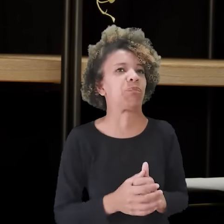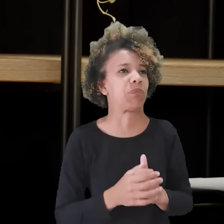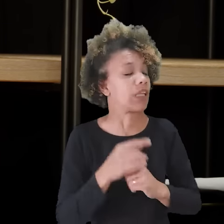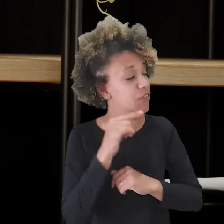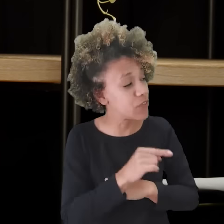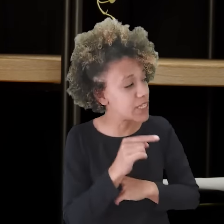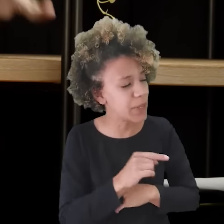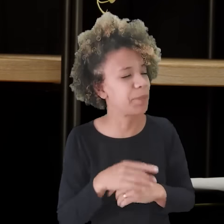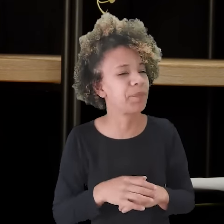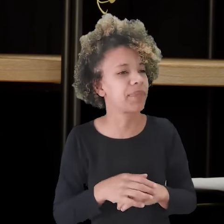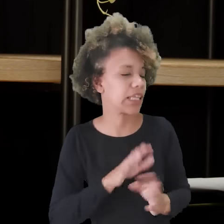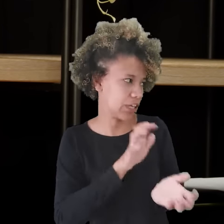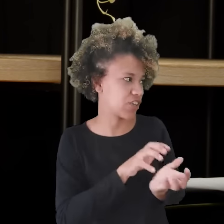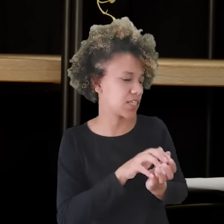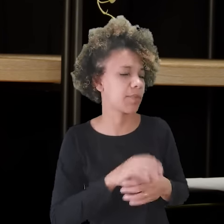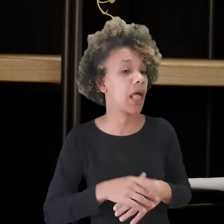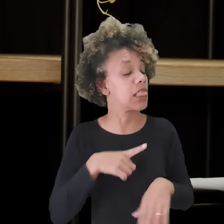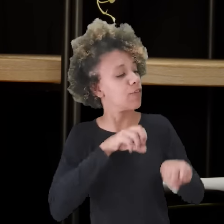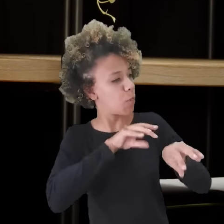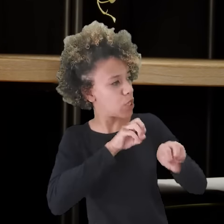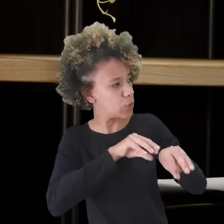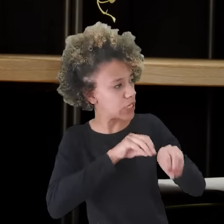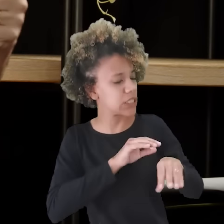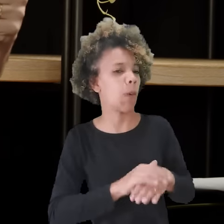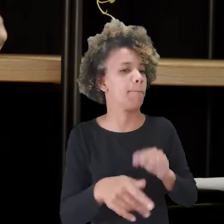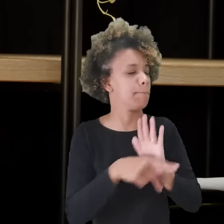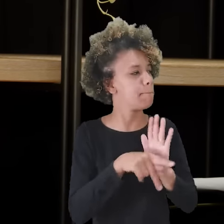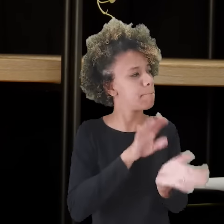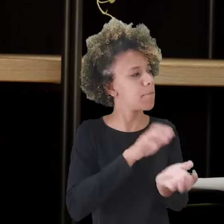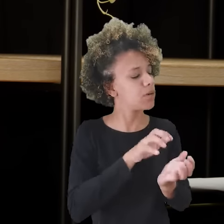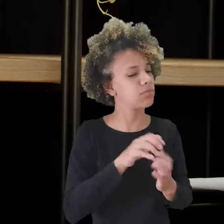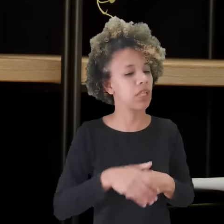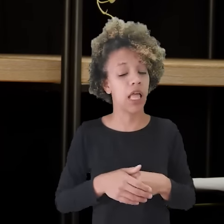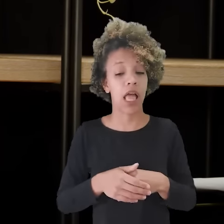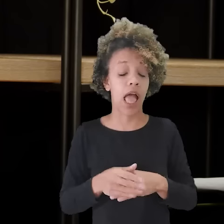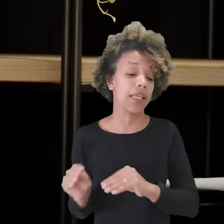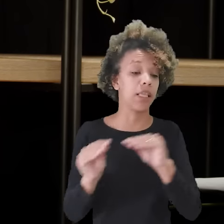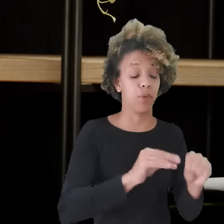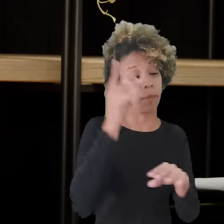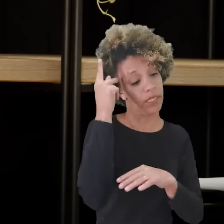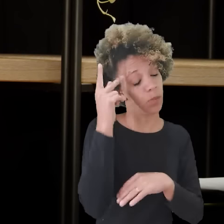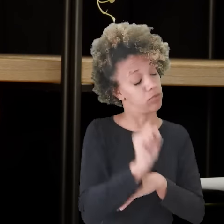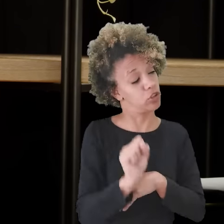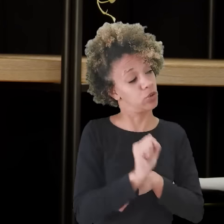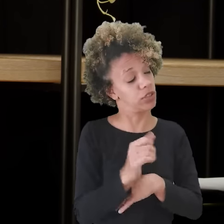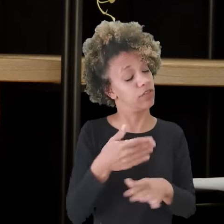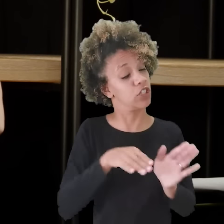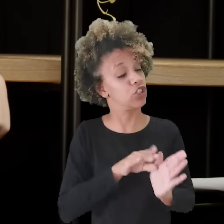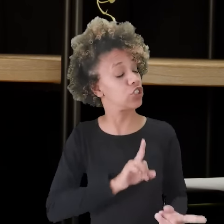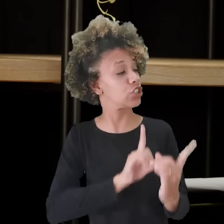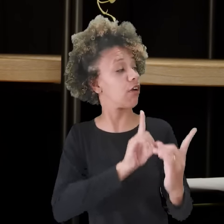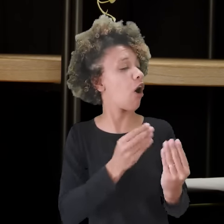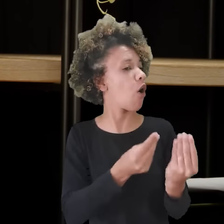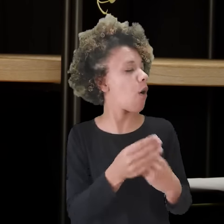você que é um cara lá do Recife Então você teve uma educação nordestina tu vem para São Paulo aí tu tá solteiro aí tu vai chegar